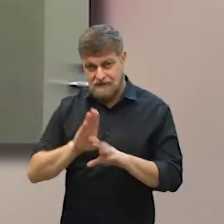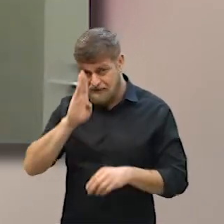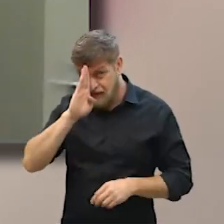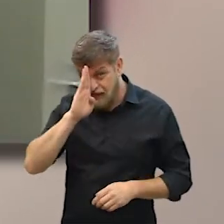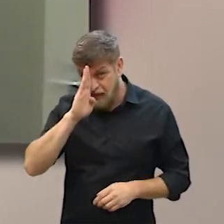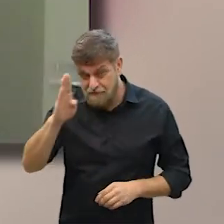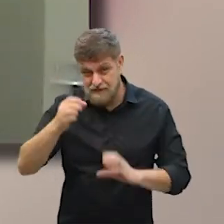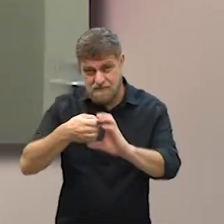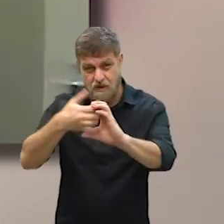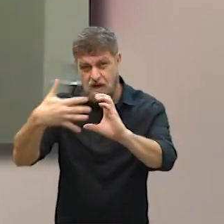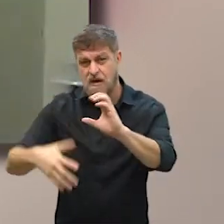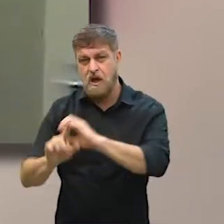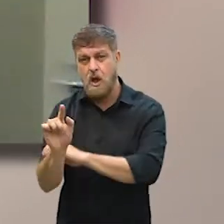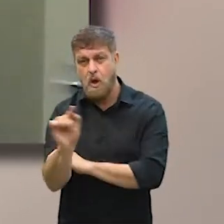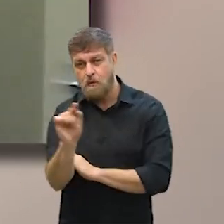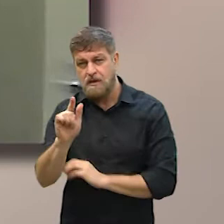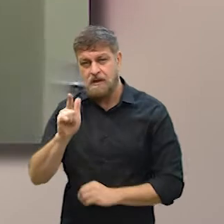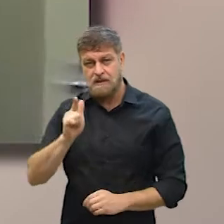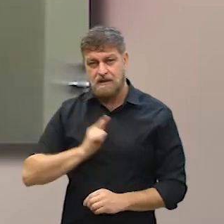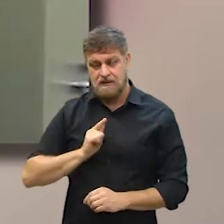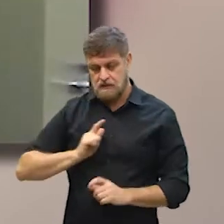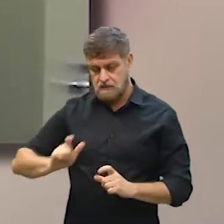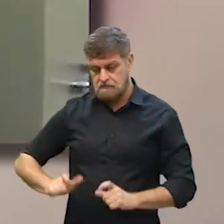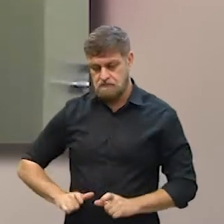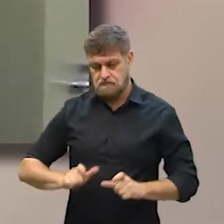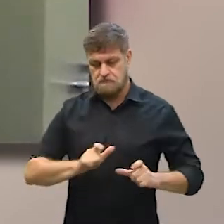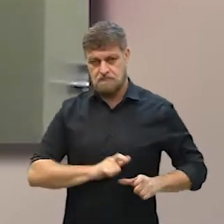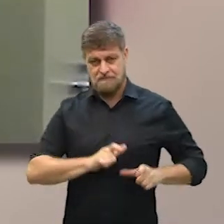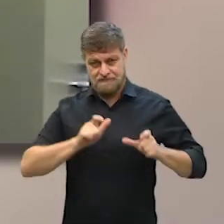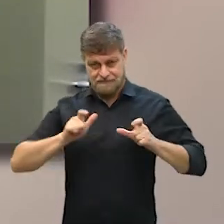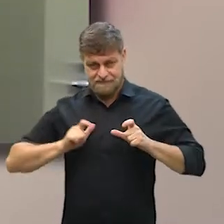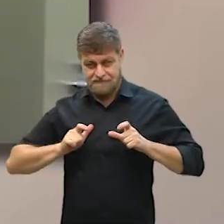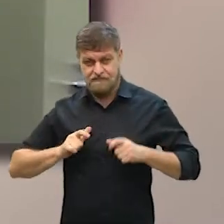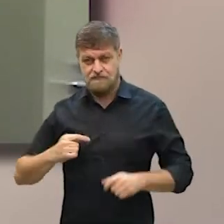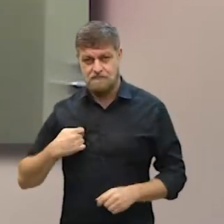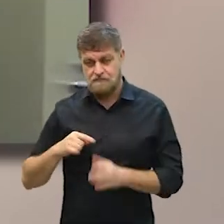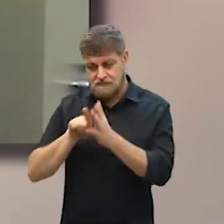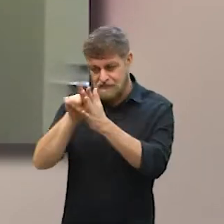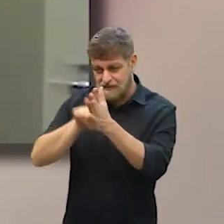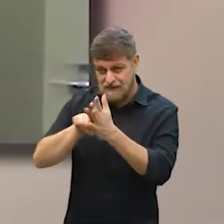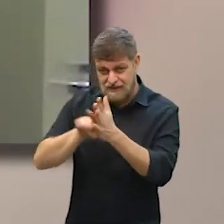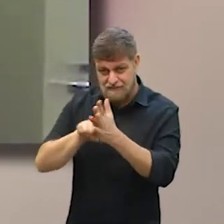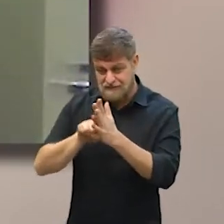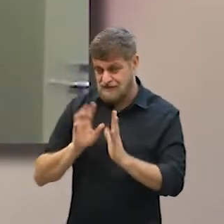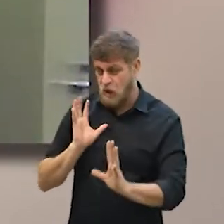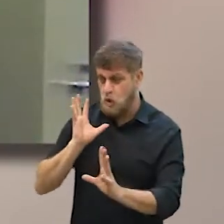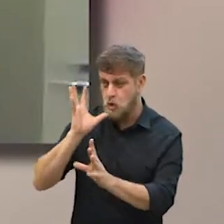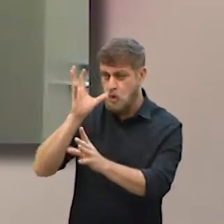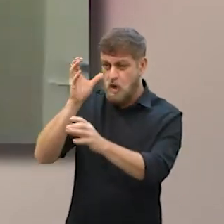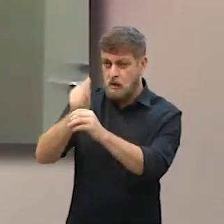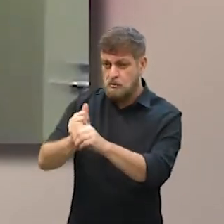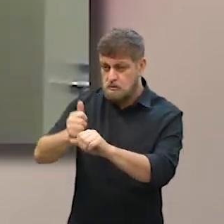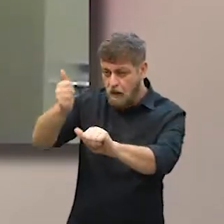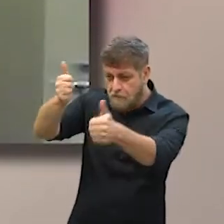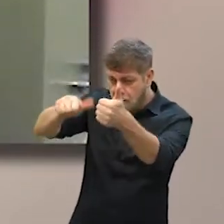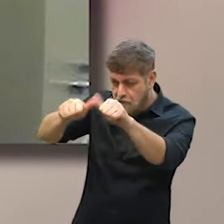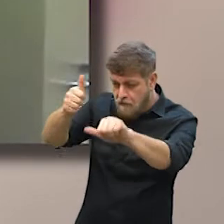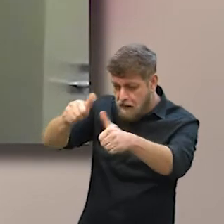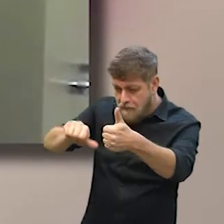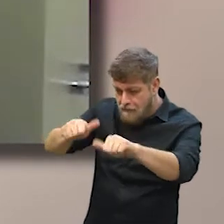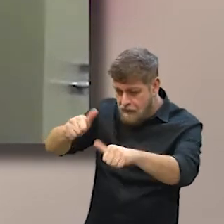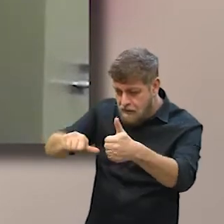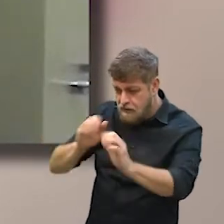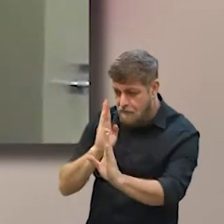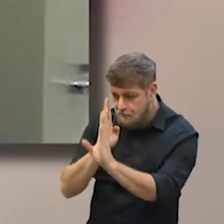achado Principalmente uma das principais características do lúpus é afetar vários órgãos e sistemas vamos tem que fazer exame físico completo mesmo